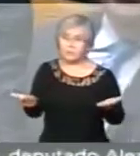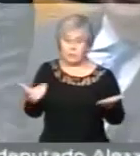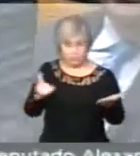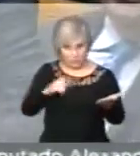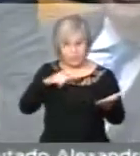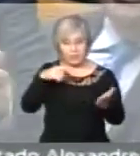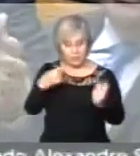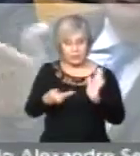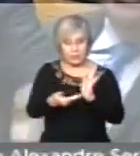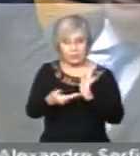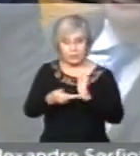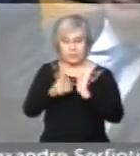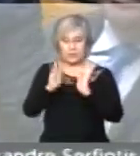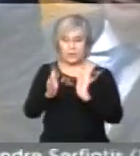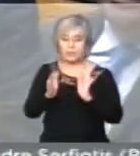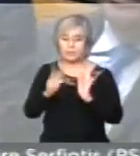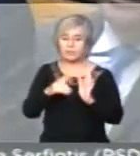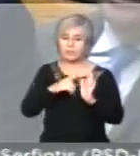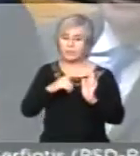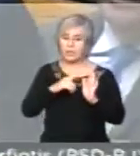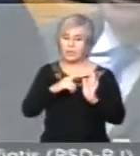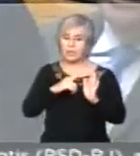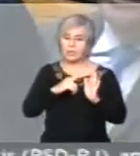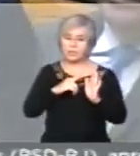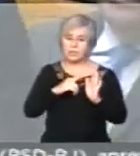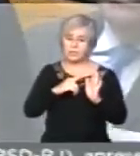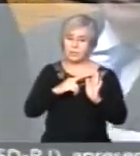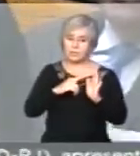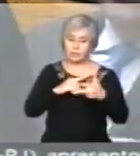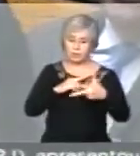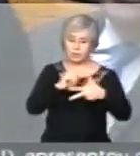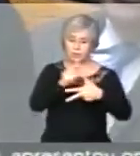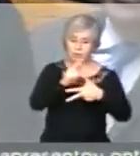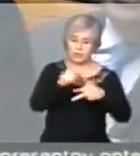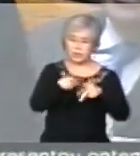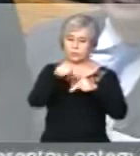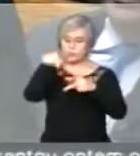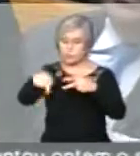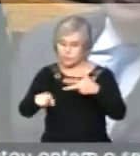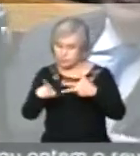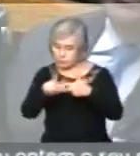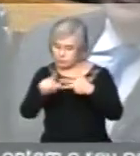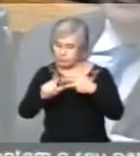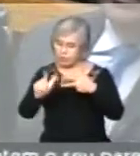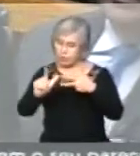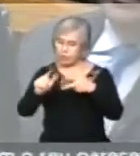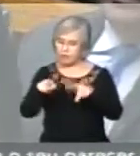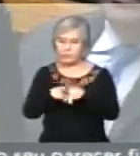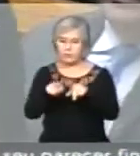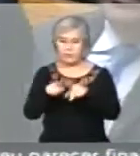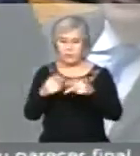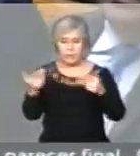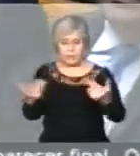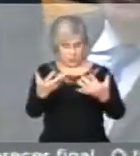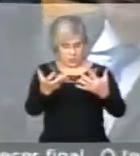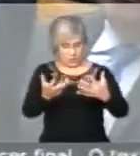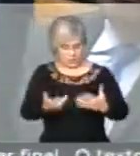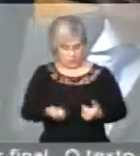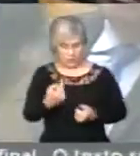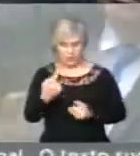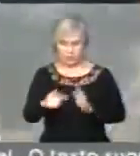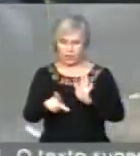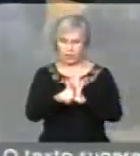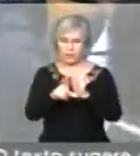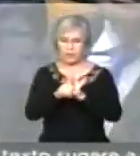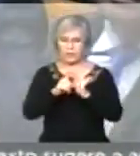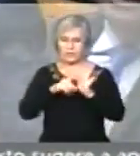tramitam do executivo e de próprios parlamentares e senadores, recepciona uma lei e coloca assuntos